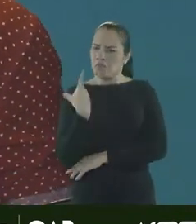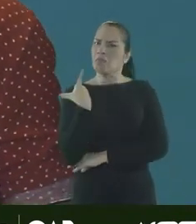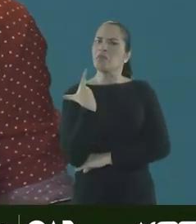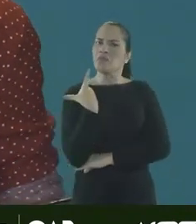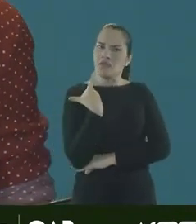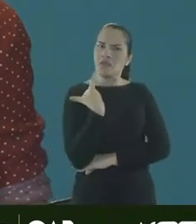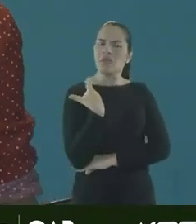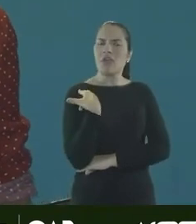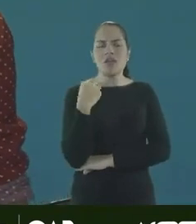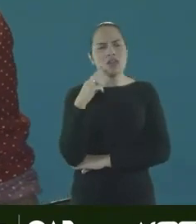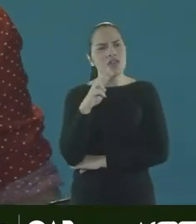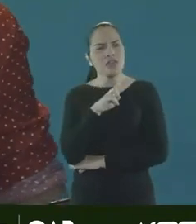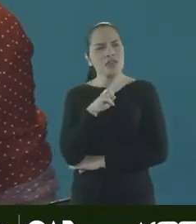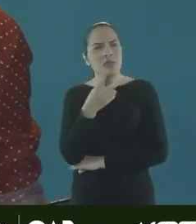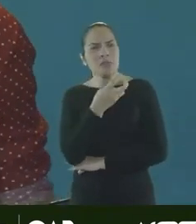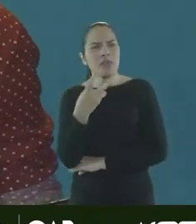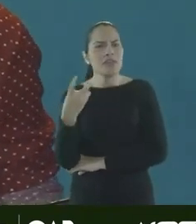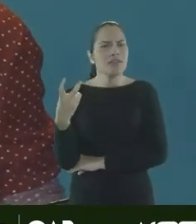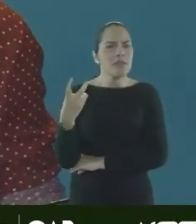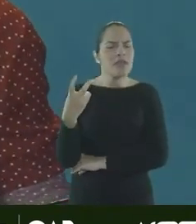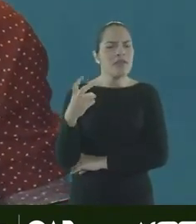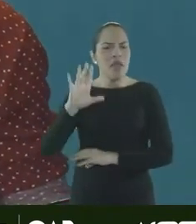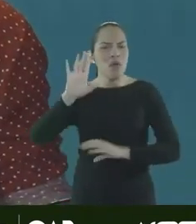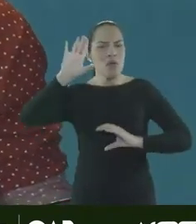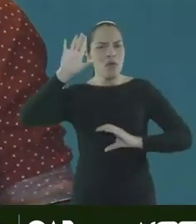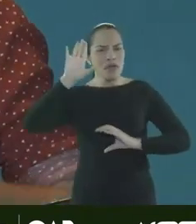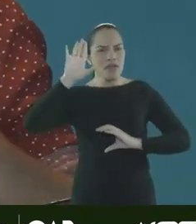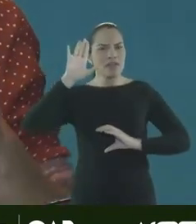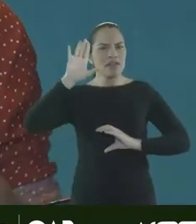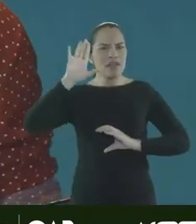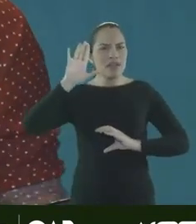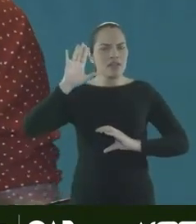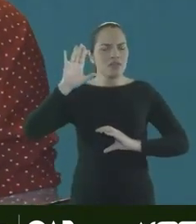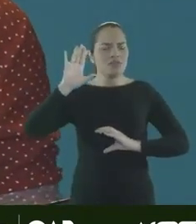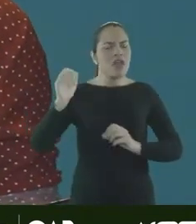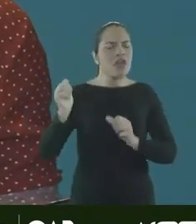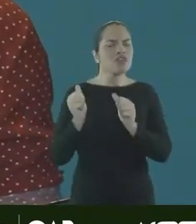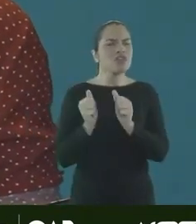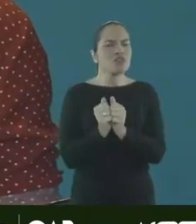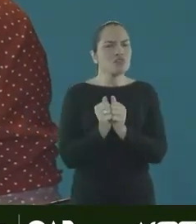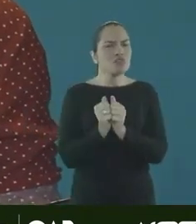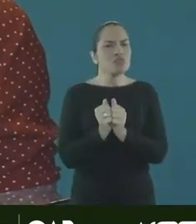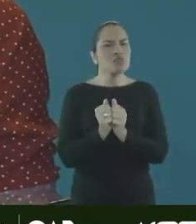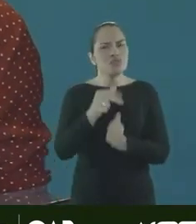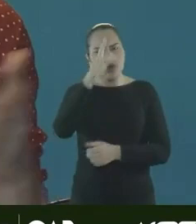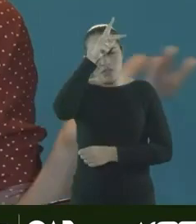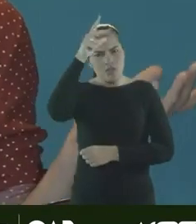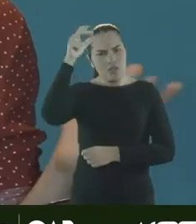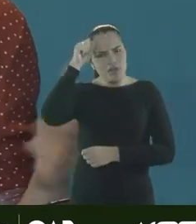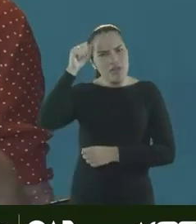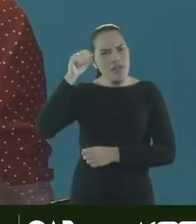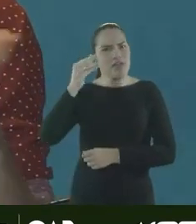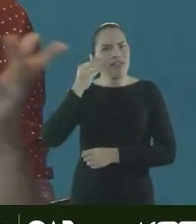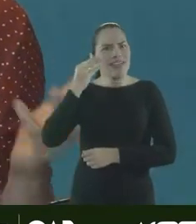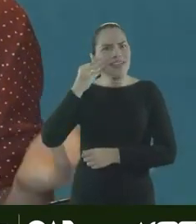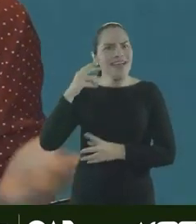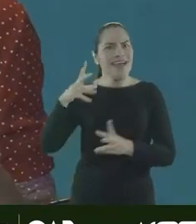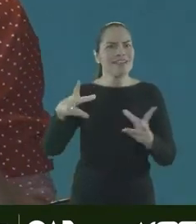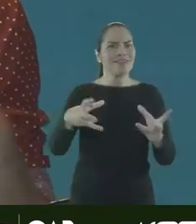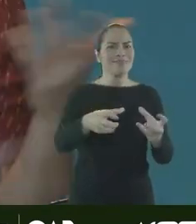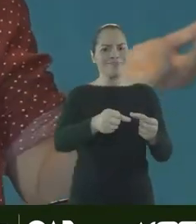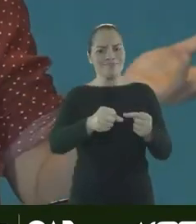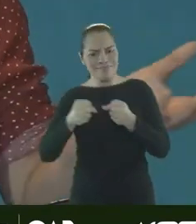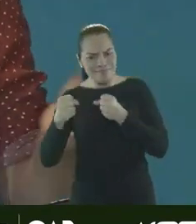candidato Paulinho Freire junto do Prefeito Álvaro Dias tentar arrancar o portão do idema com um desespero que só se